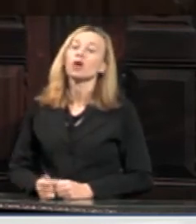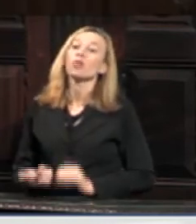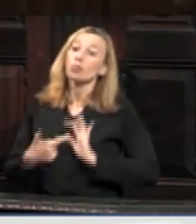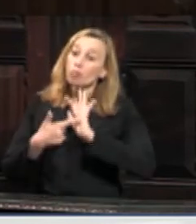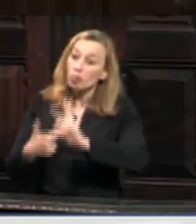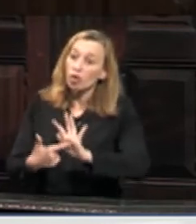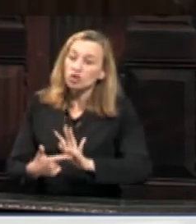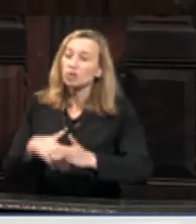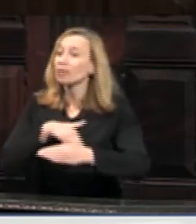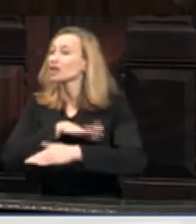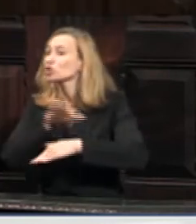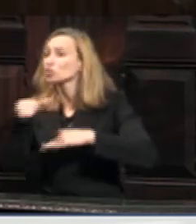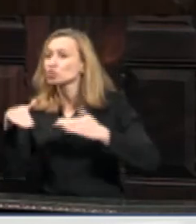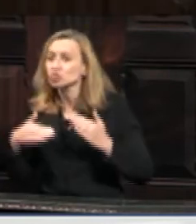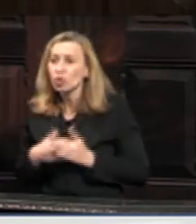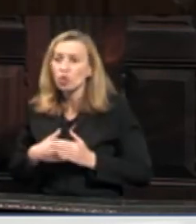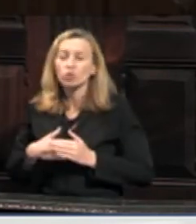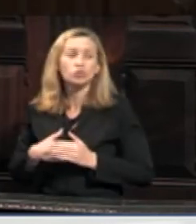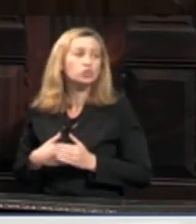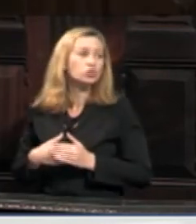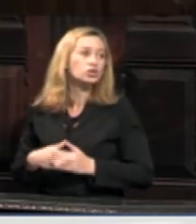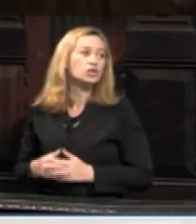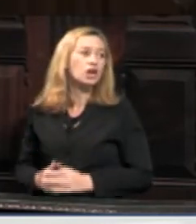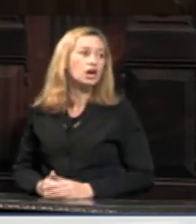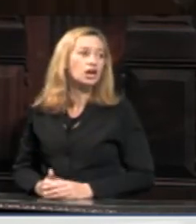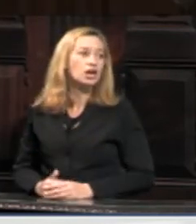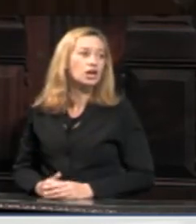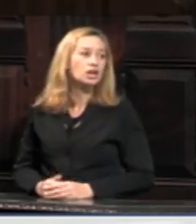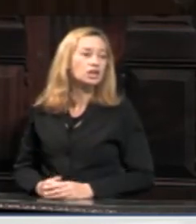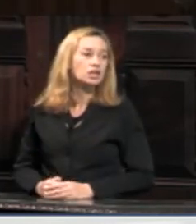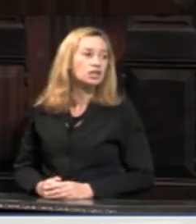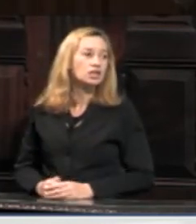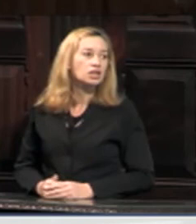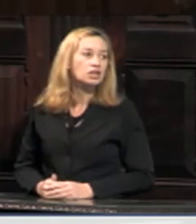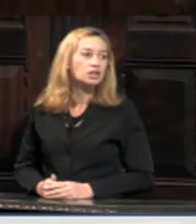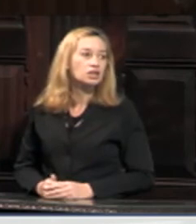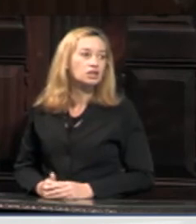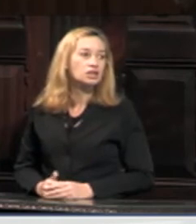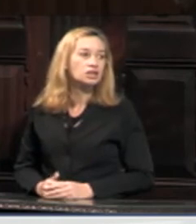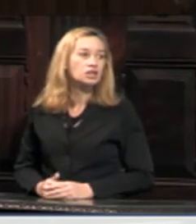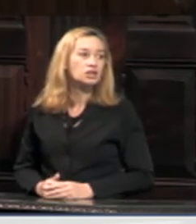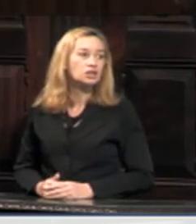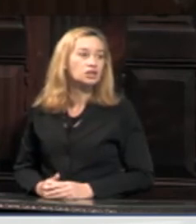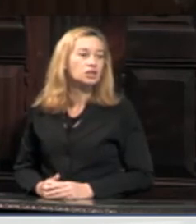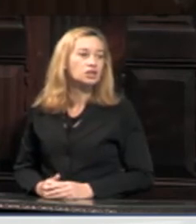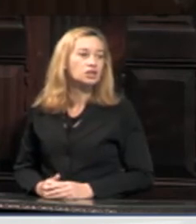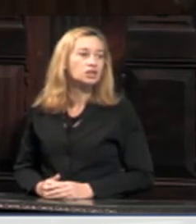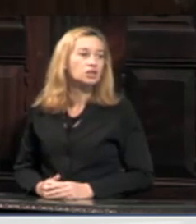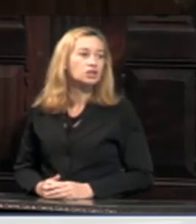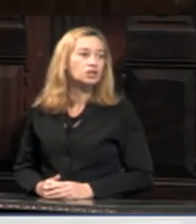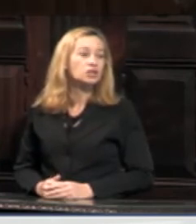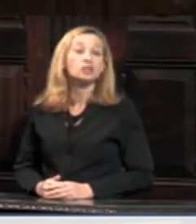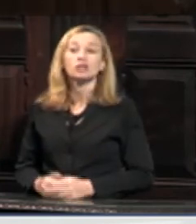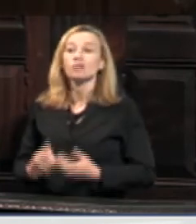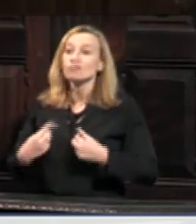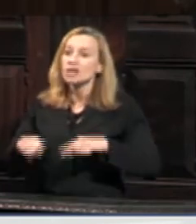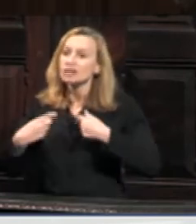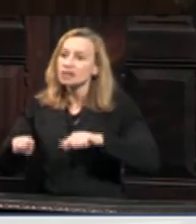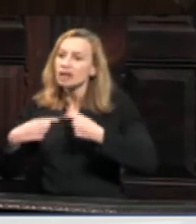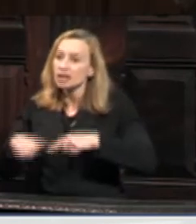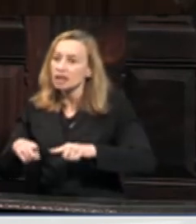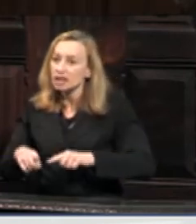ouvir, declara para quem quiser ler, que abrirá um período, um ciclo de perseguição,